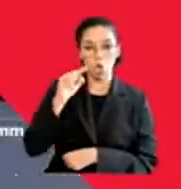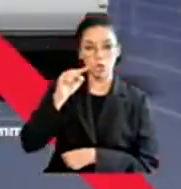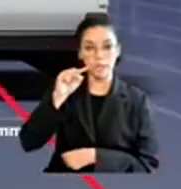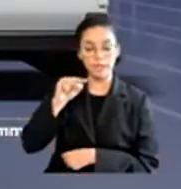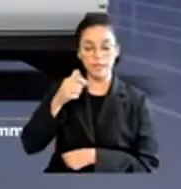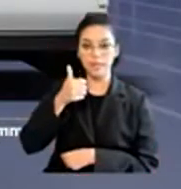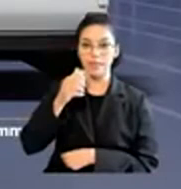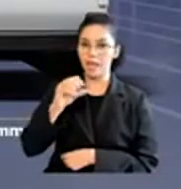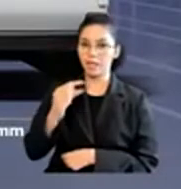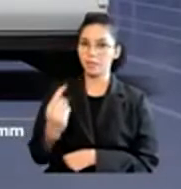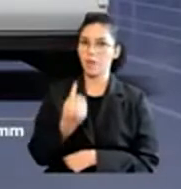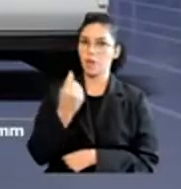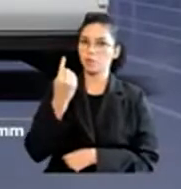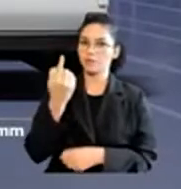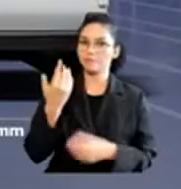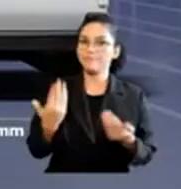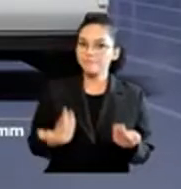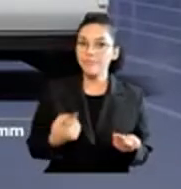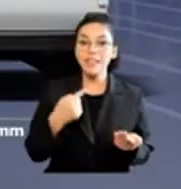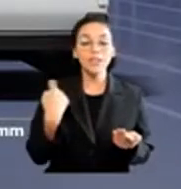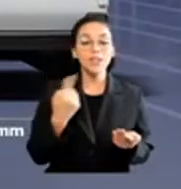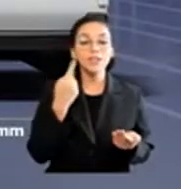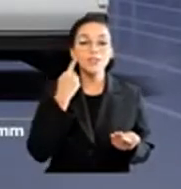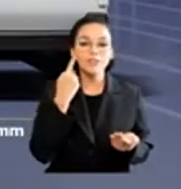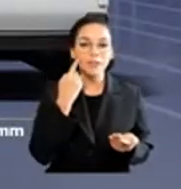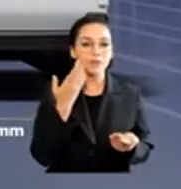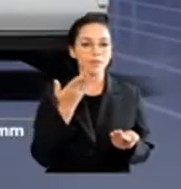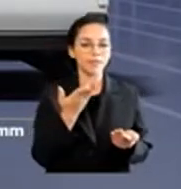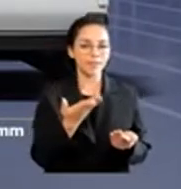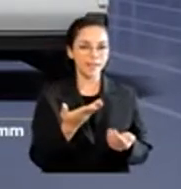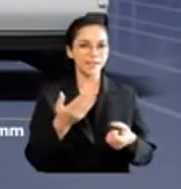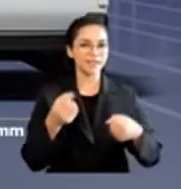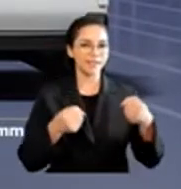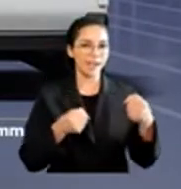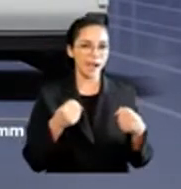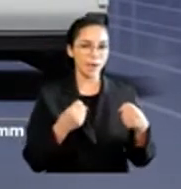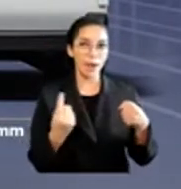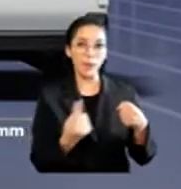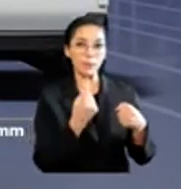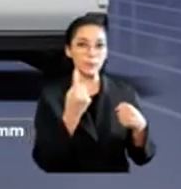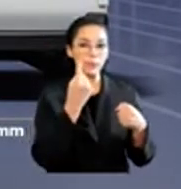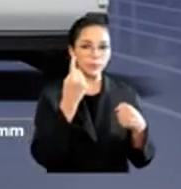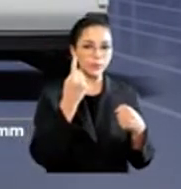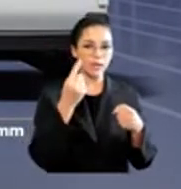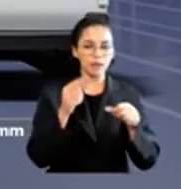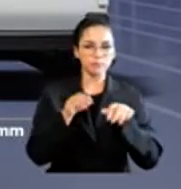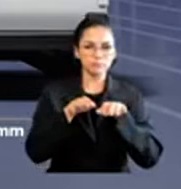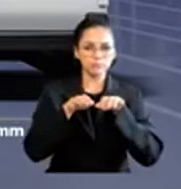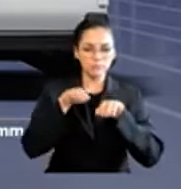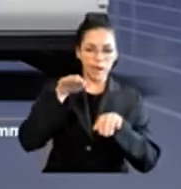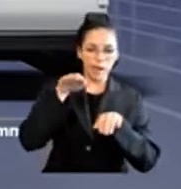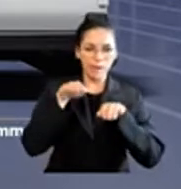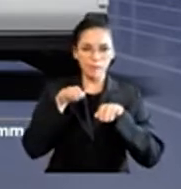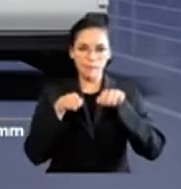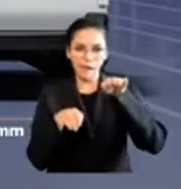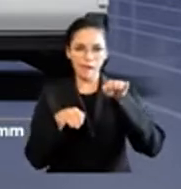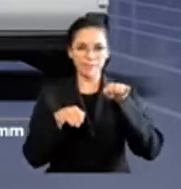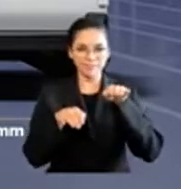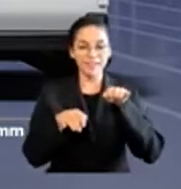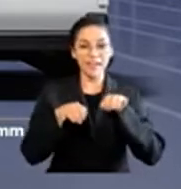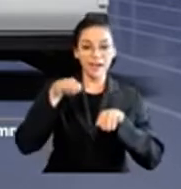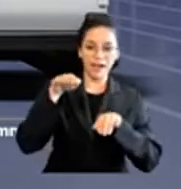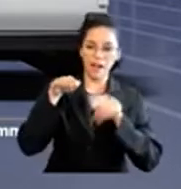Com isso, vemos claramente neste comparativo de altura com as demais vans do mercado que o novo Fiat Scudo é